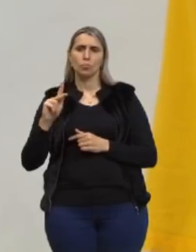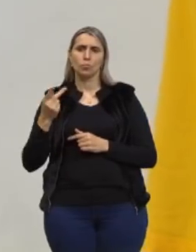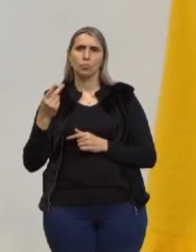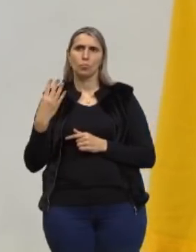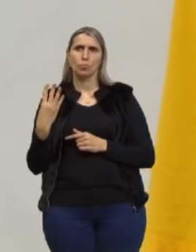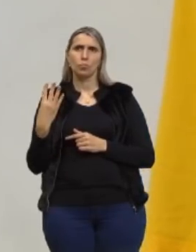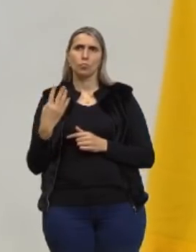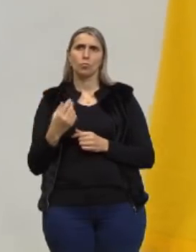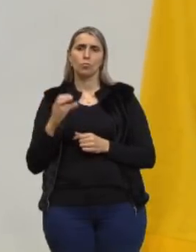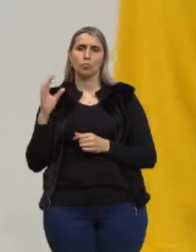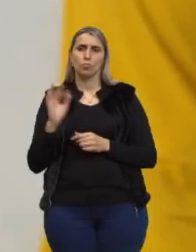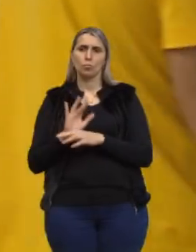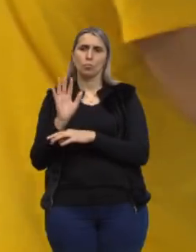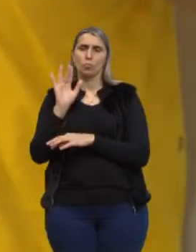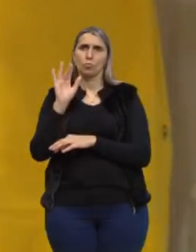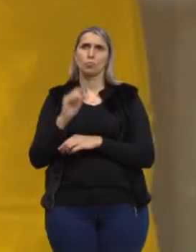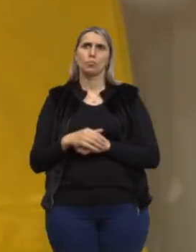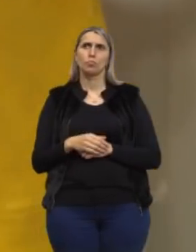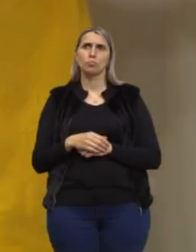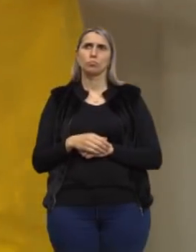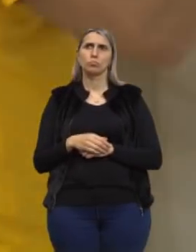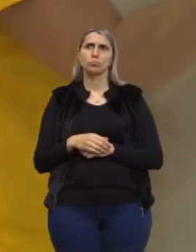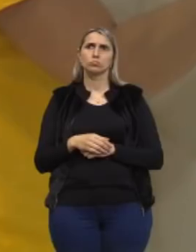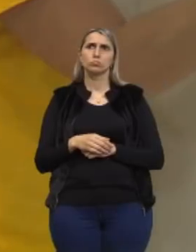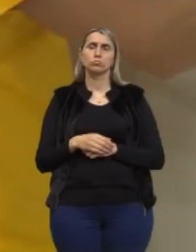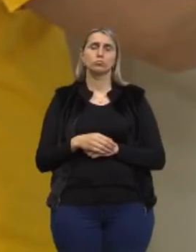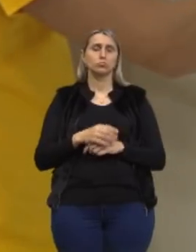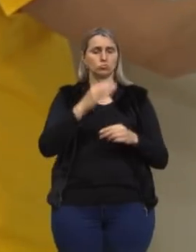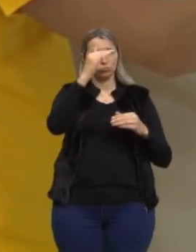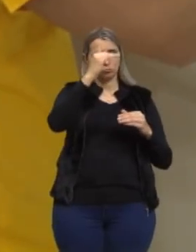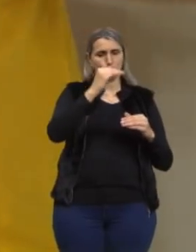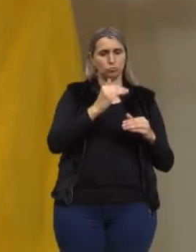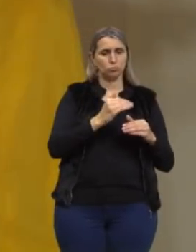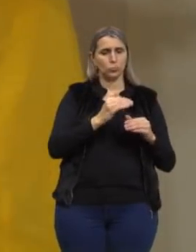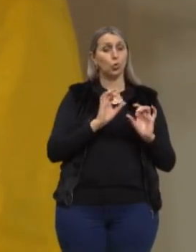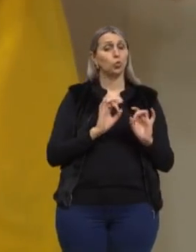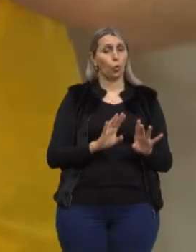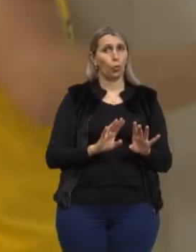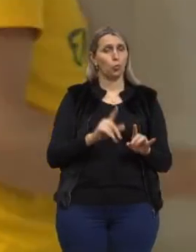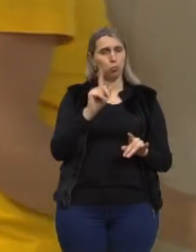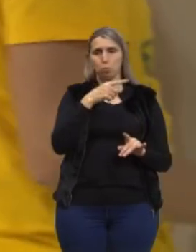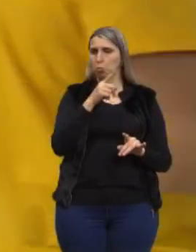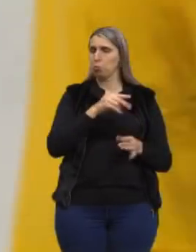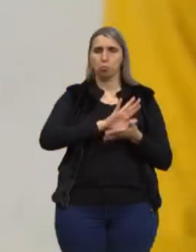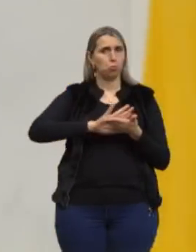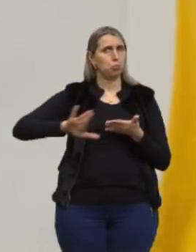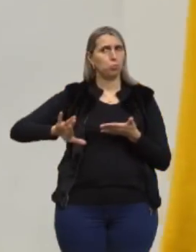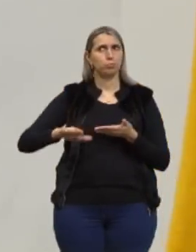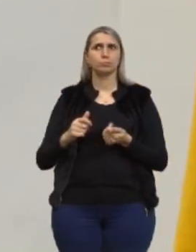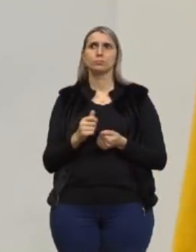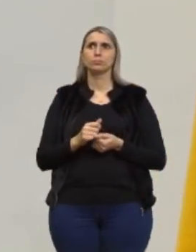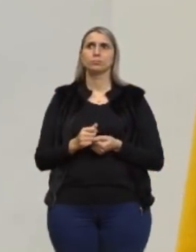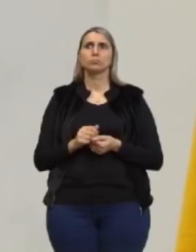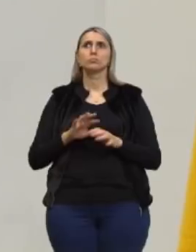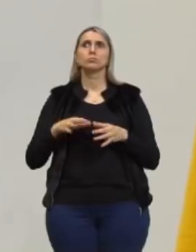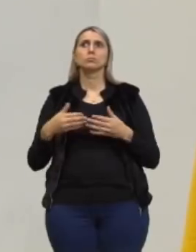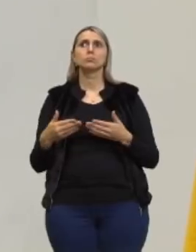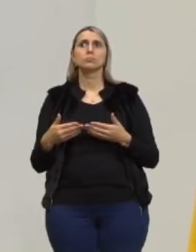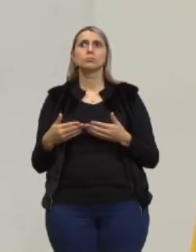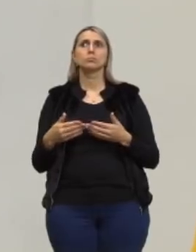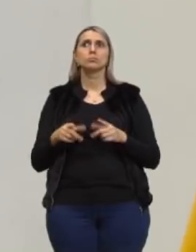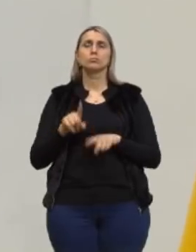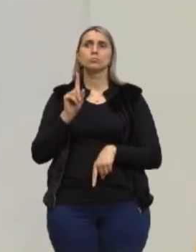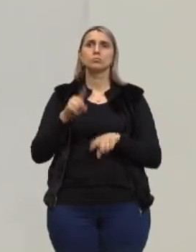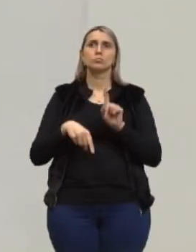h4 gasoso ó eu só desci o que sobrou os que eu contei eu contei e qual é a